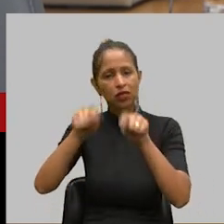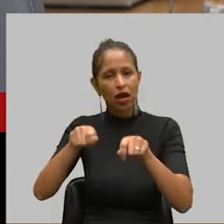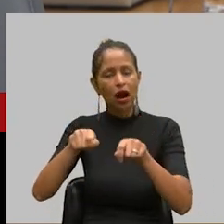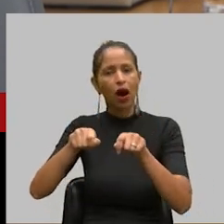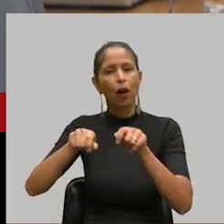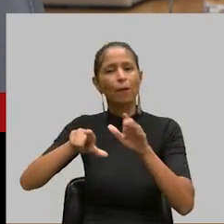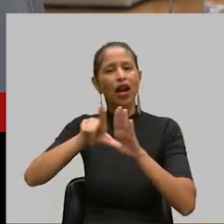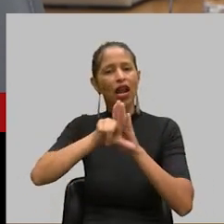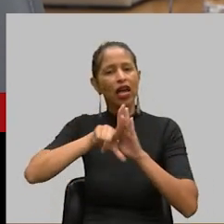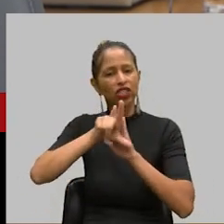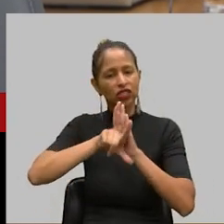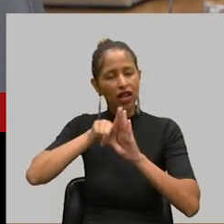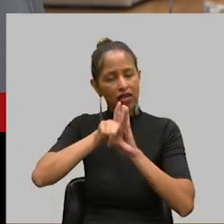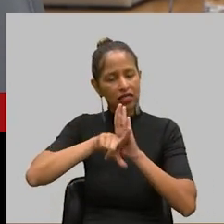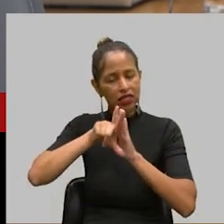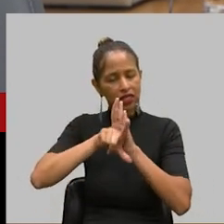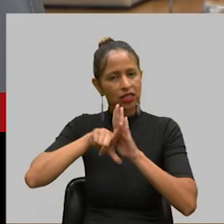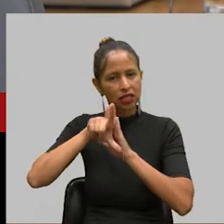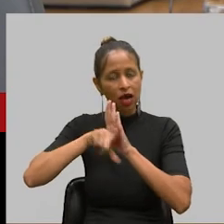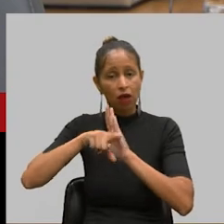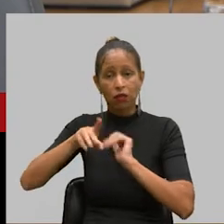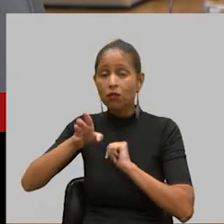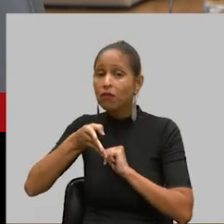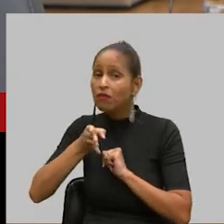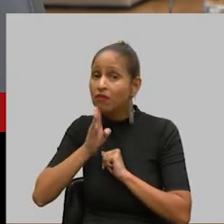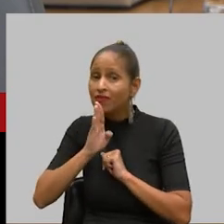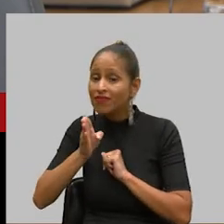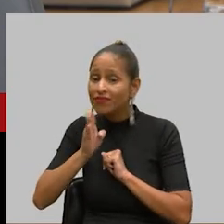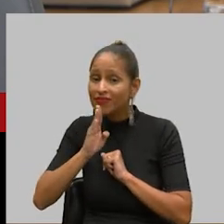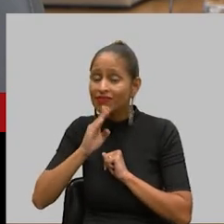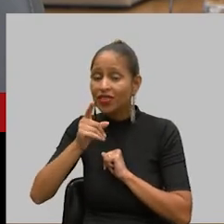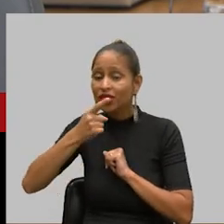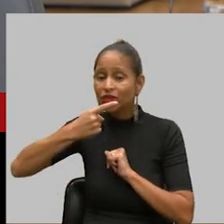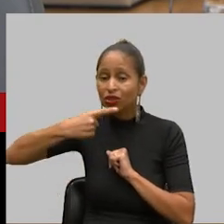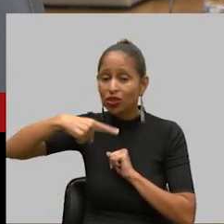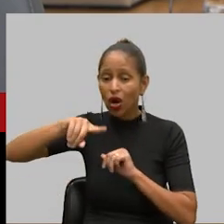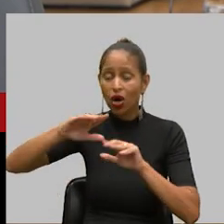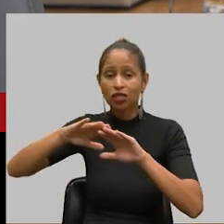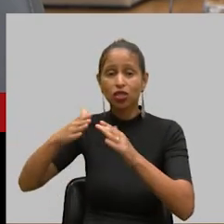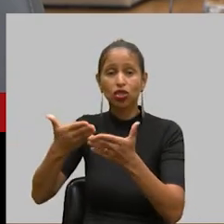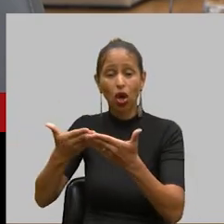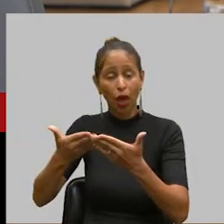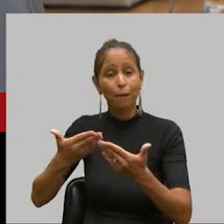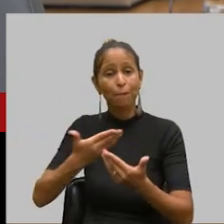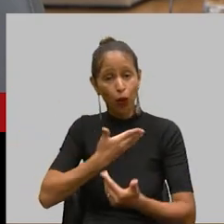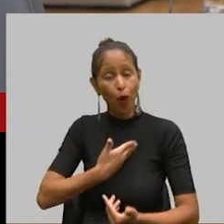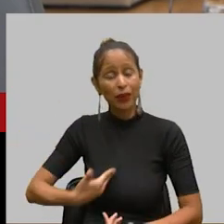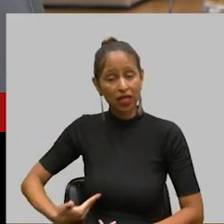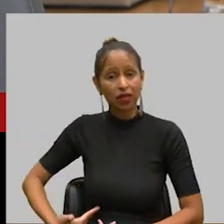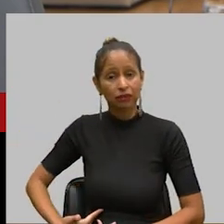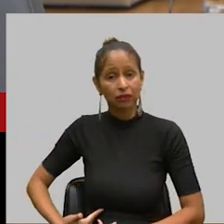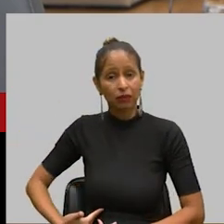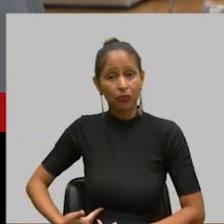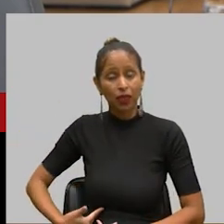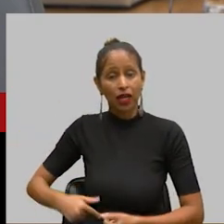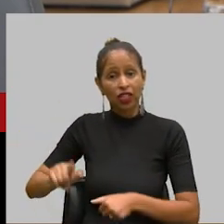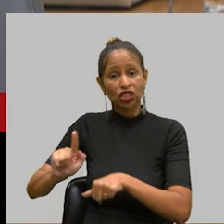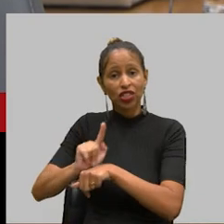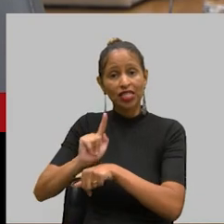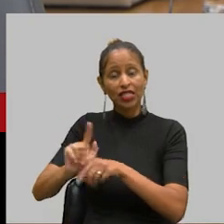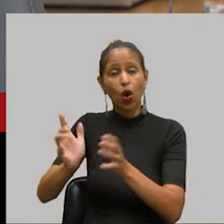legislação eh reconhecer que somos escolas públicas porém de gestão